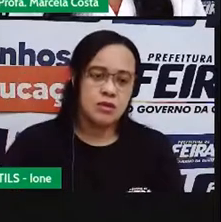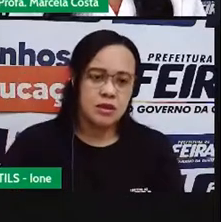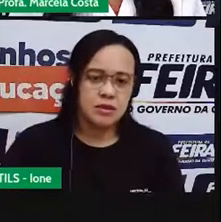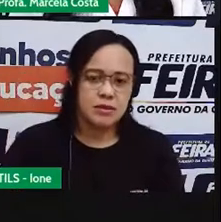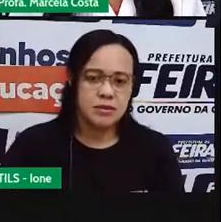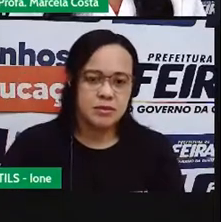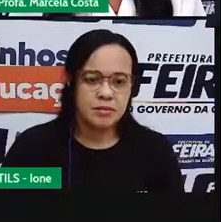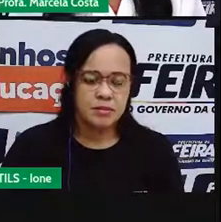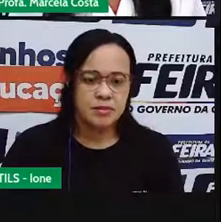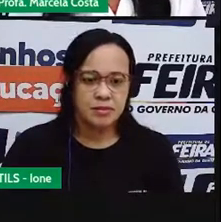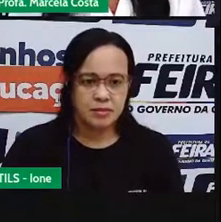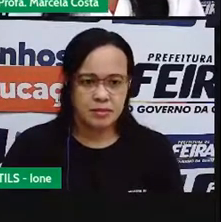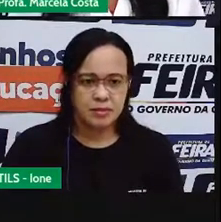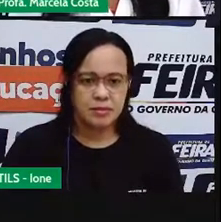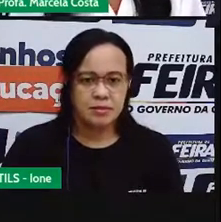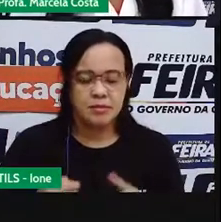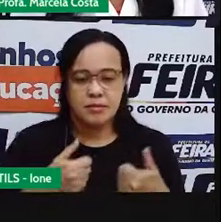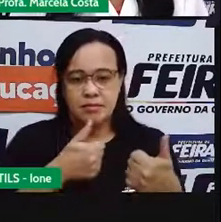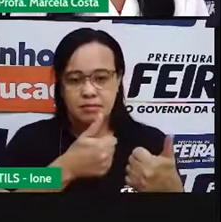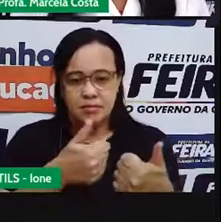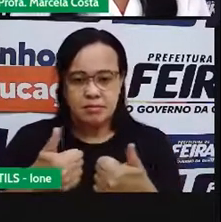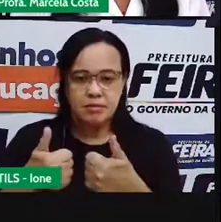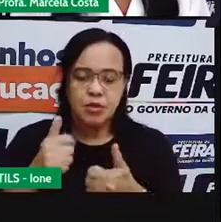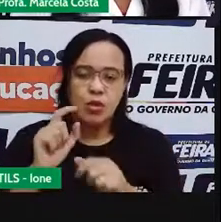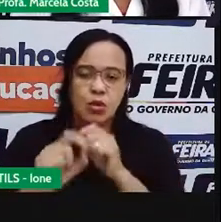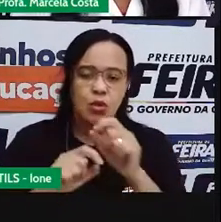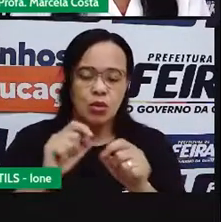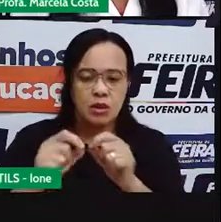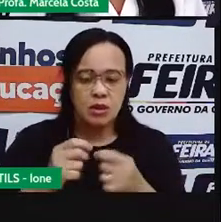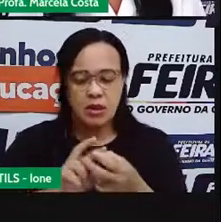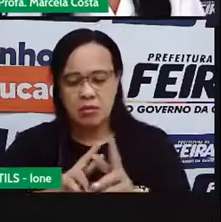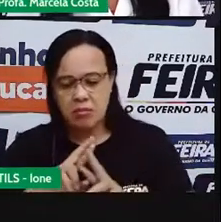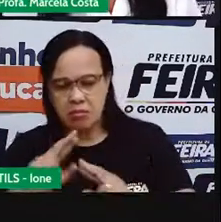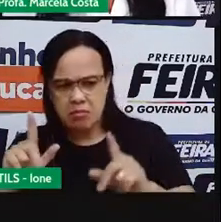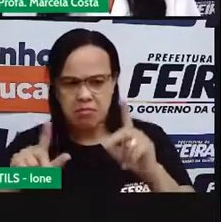inter-relações, tá bom? Vendo diferenças, semelhanças.